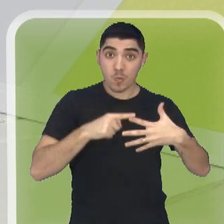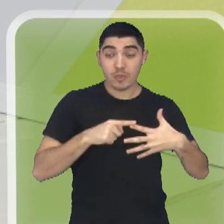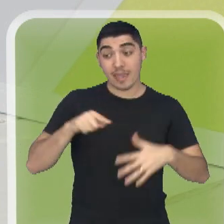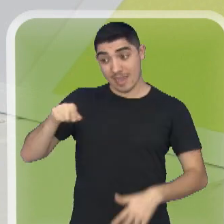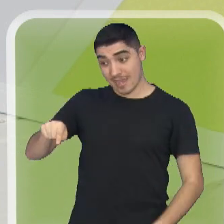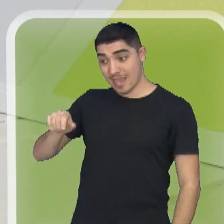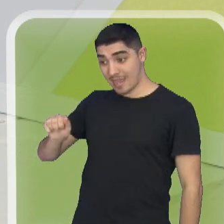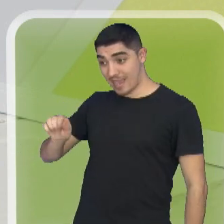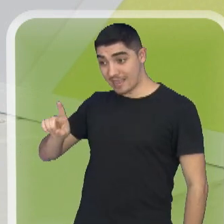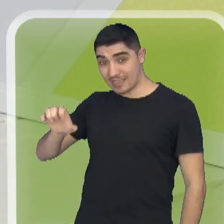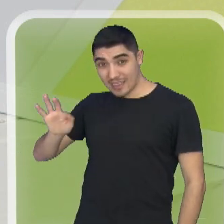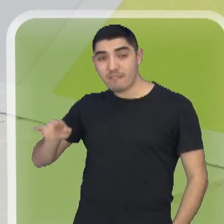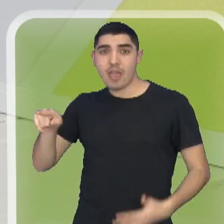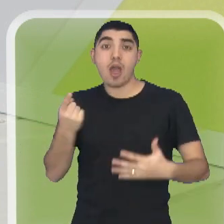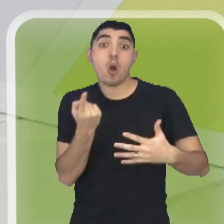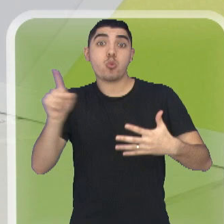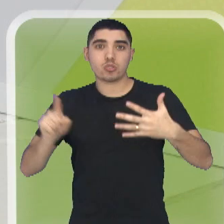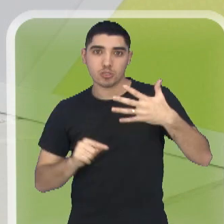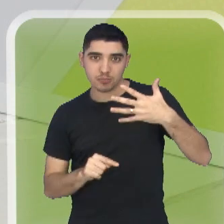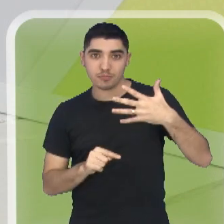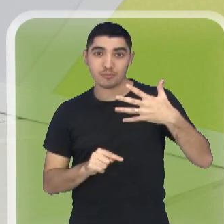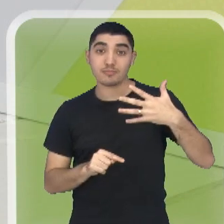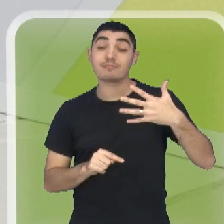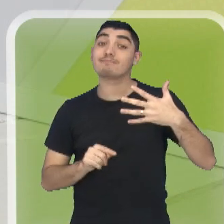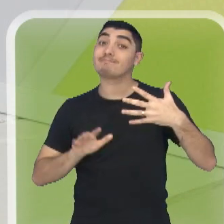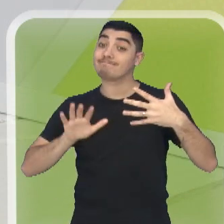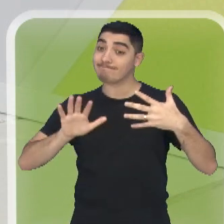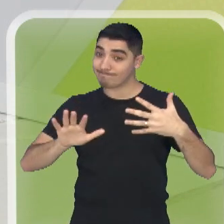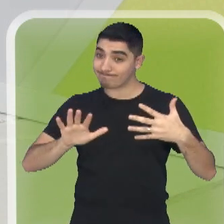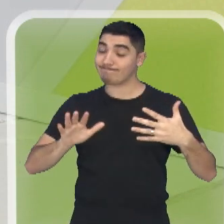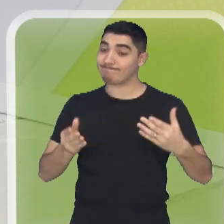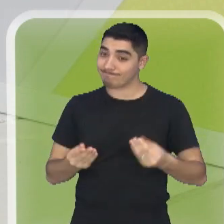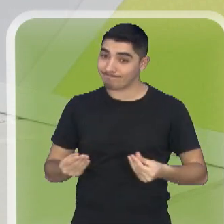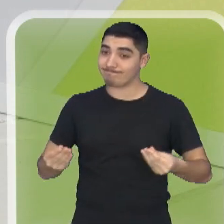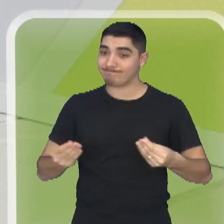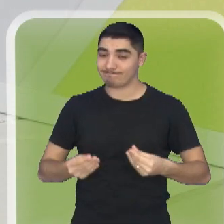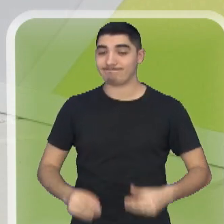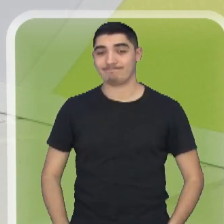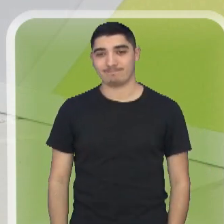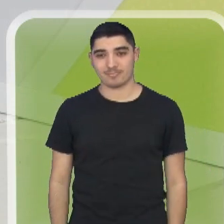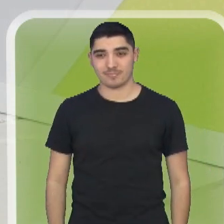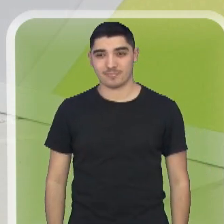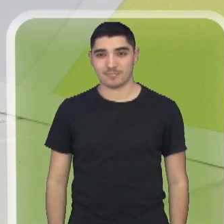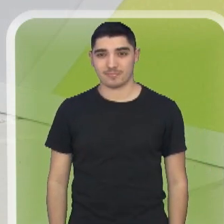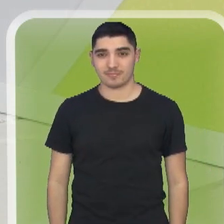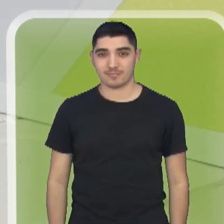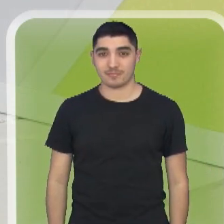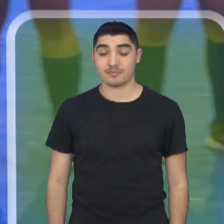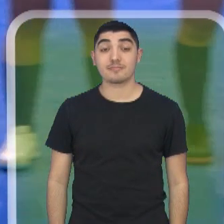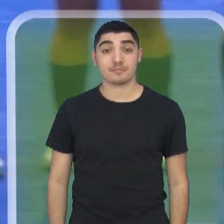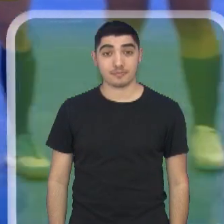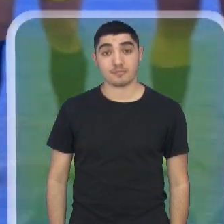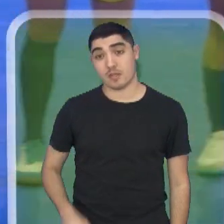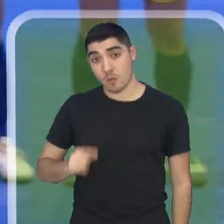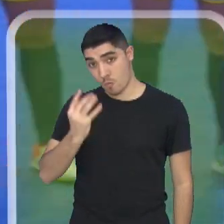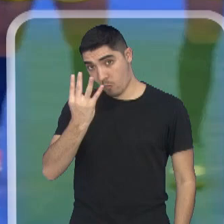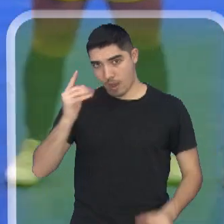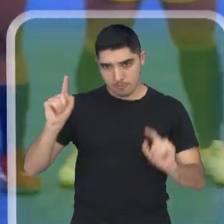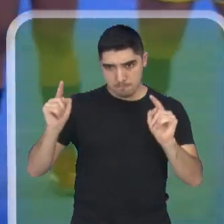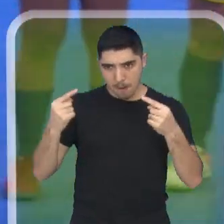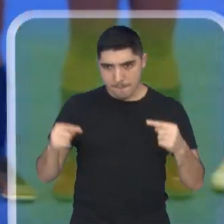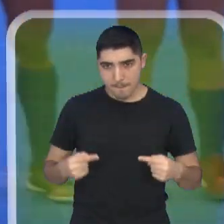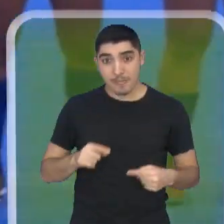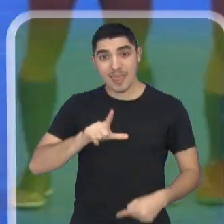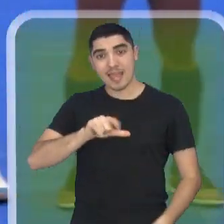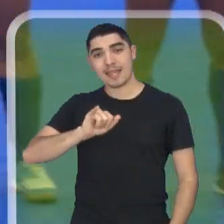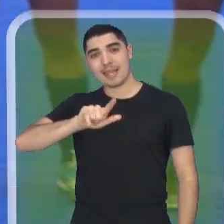ADEF era a lanterna. Solta, Matheus! Em seu 4º jogo pela Liga de